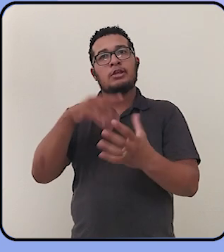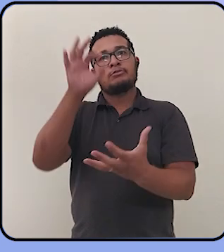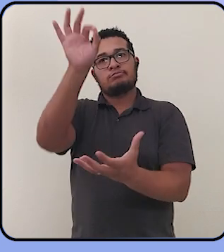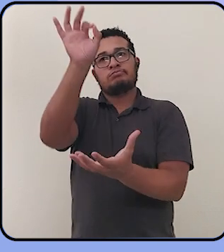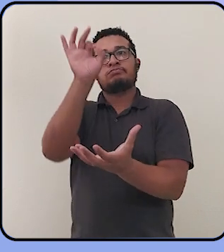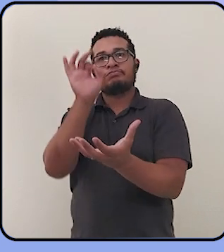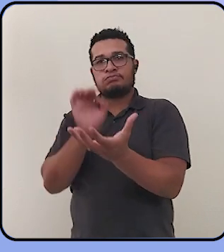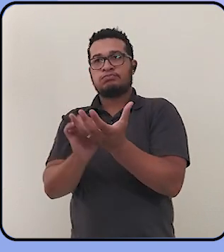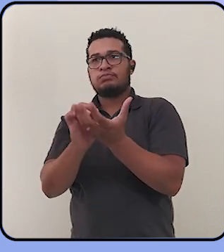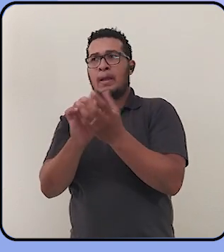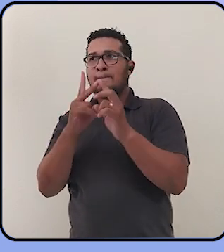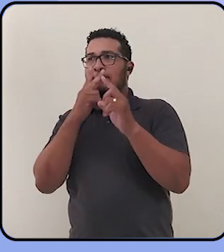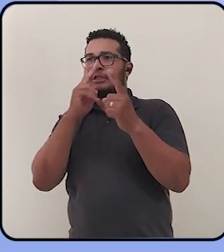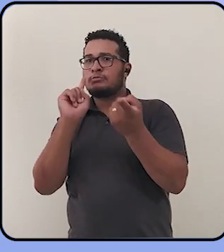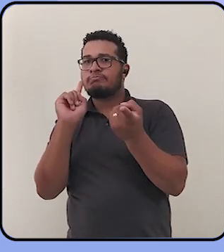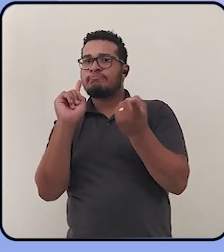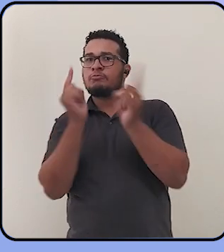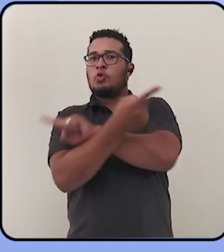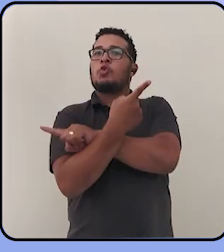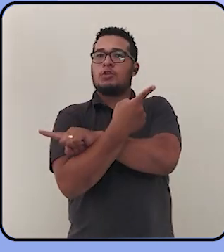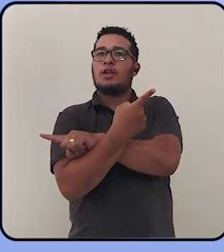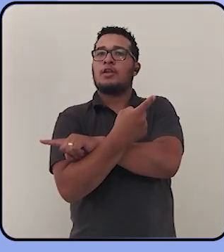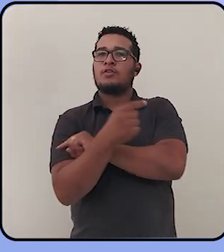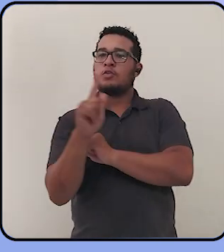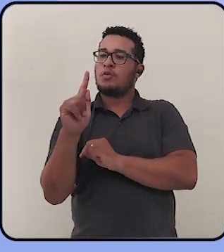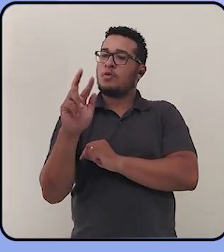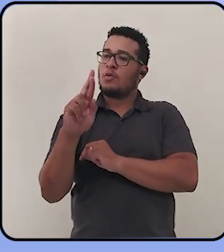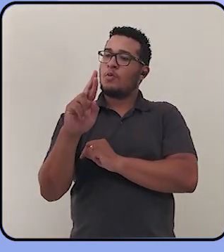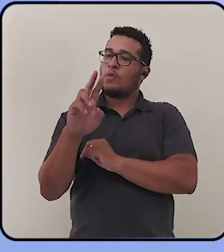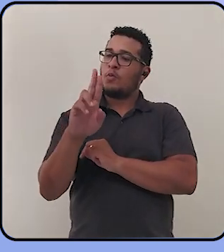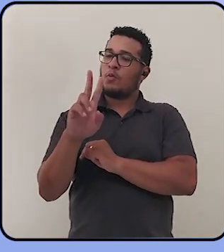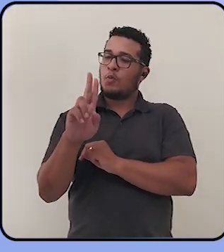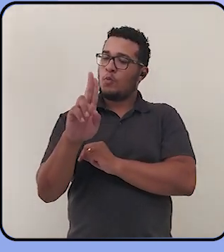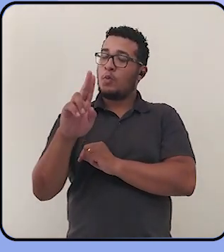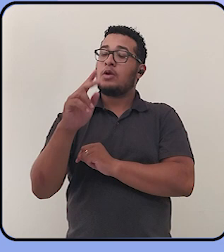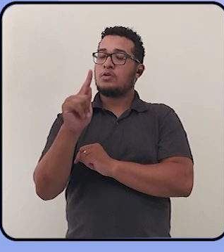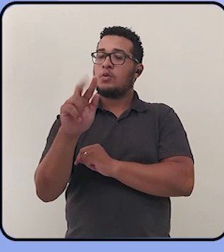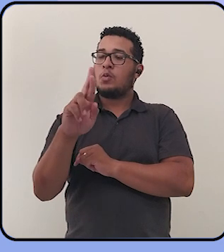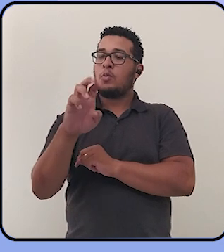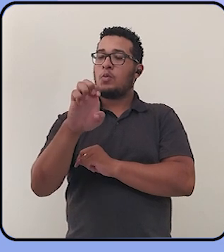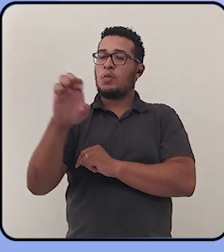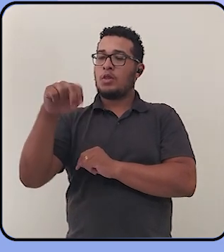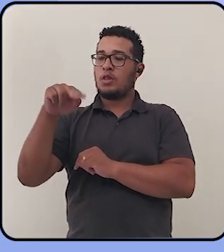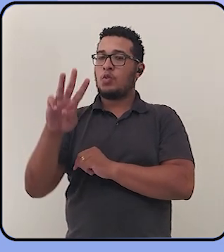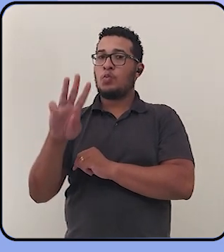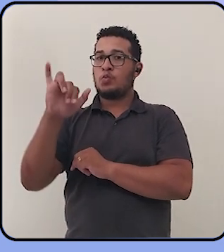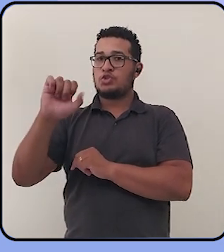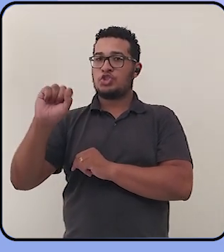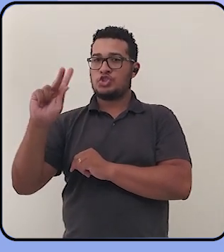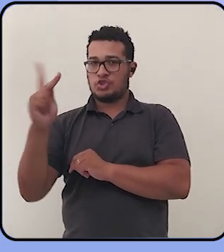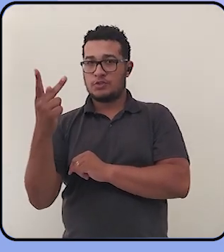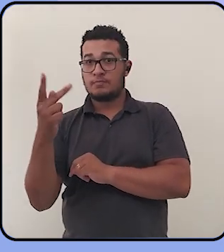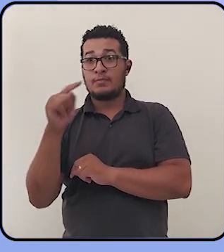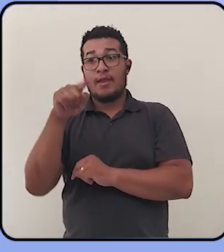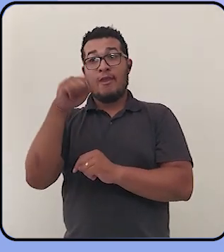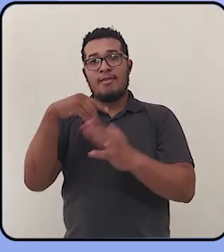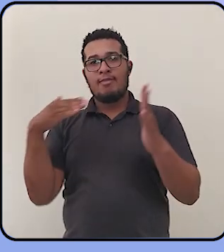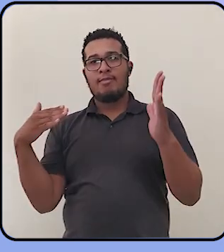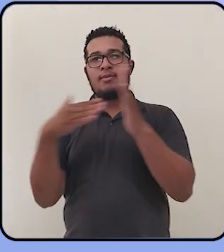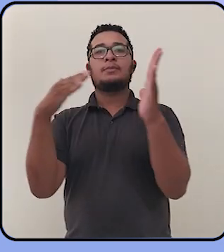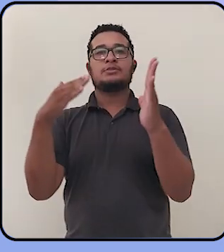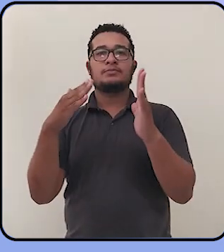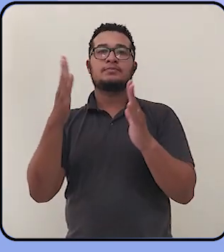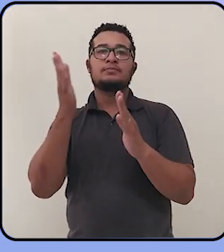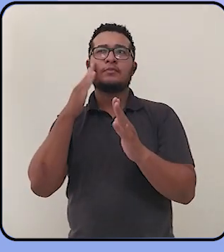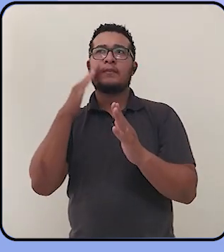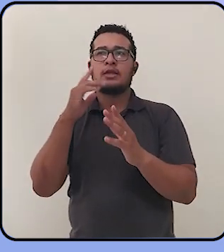que é o meridiano de 180 graus, ou seja, o meridiano oposto ao meridiano de Greenwich.